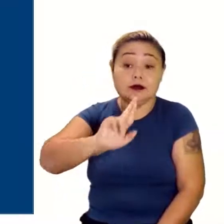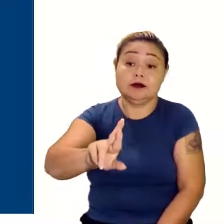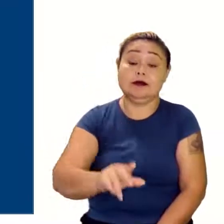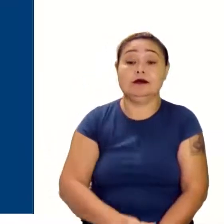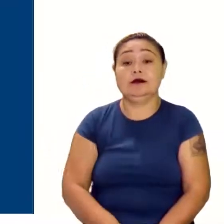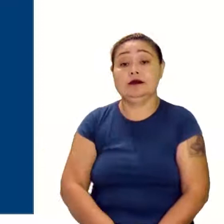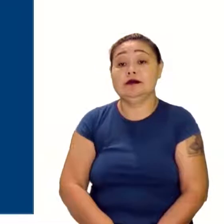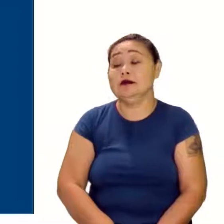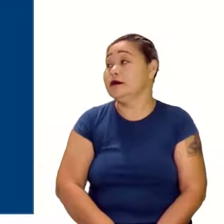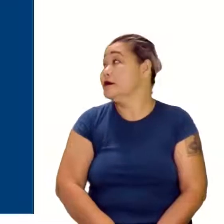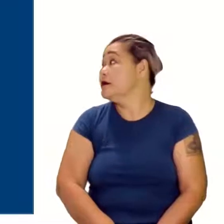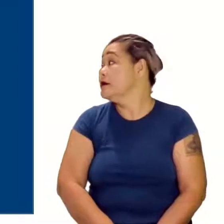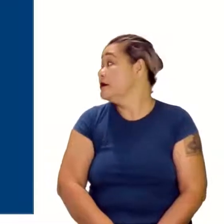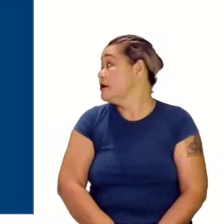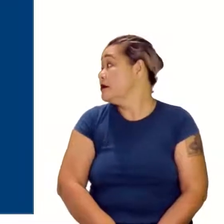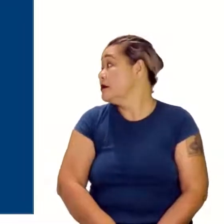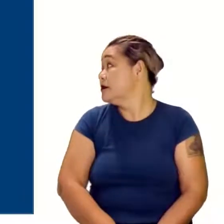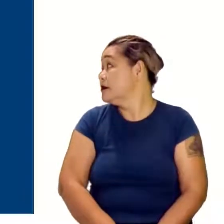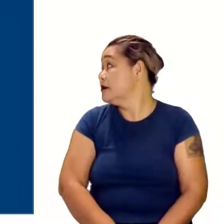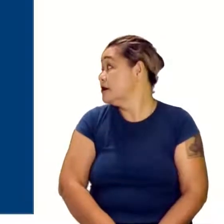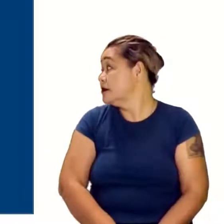falei demais.